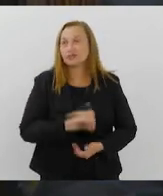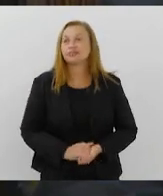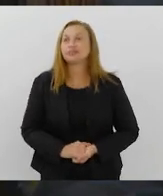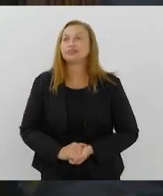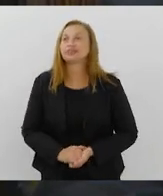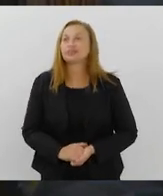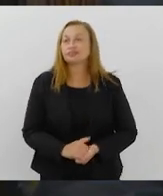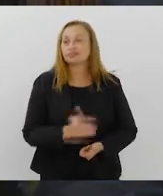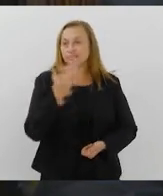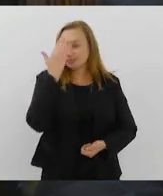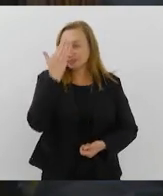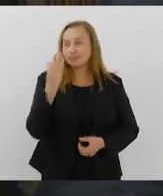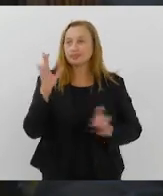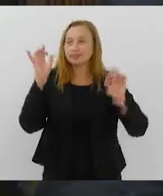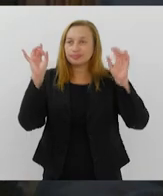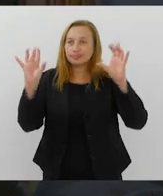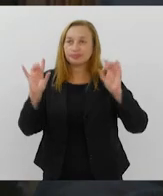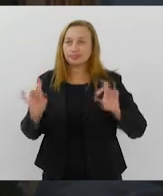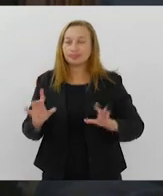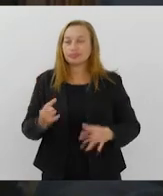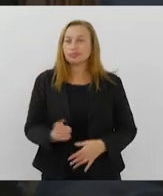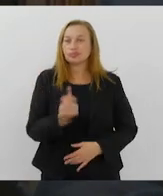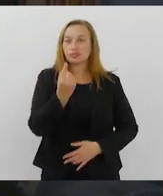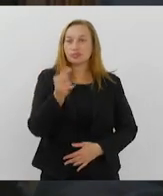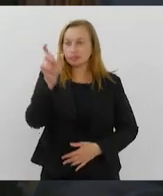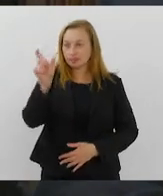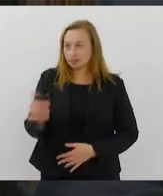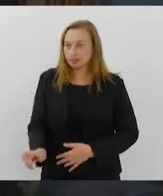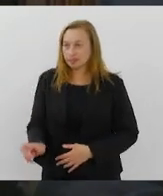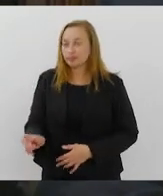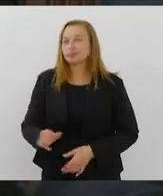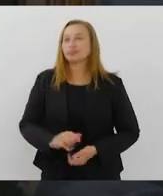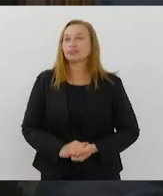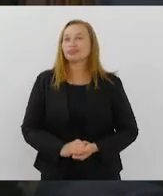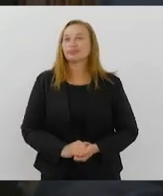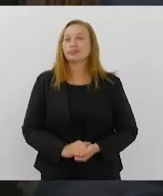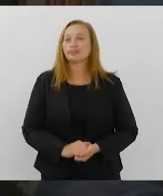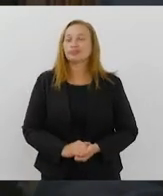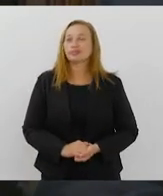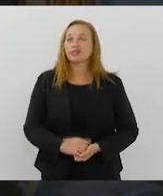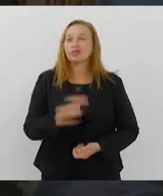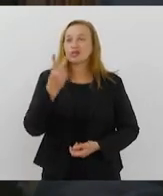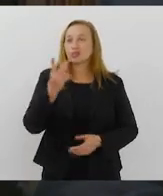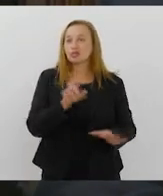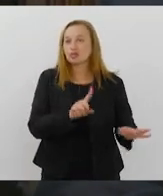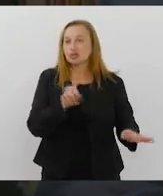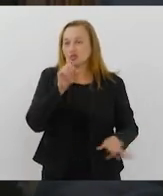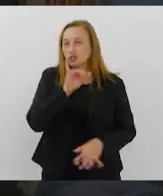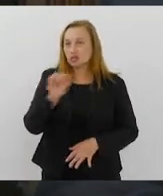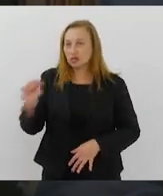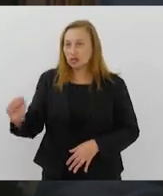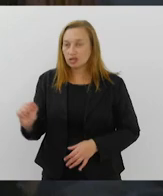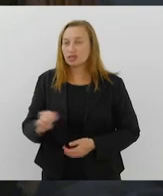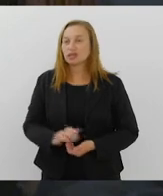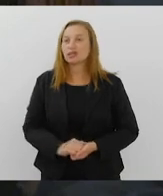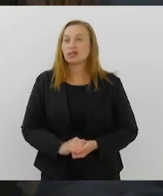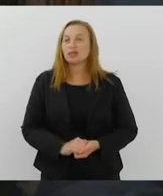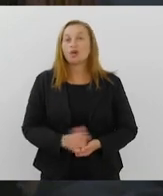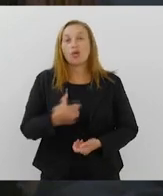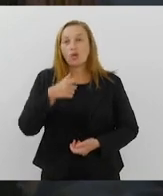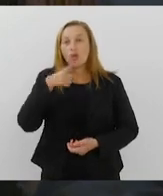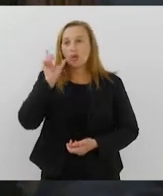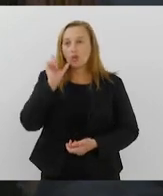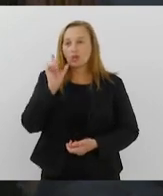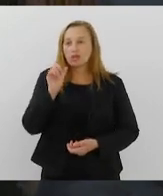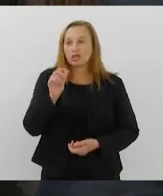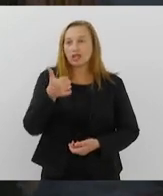agradecer especialmente a uma pessoa que nesses dois dias, eu passei, ontem eu passei das 10